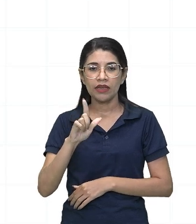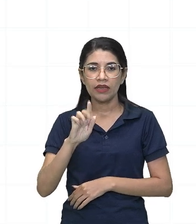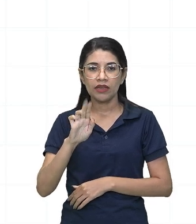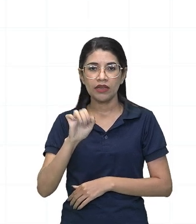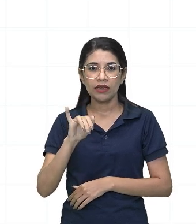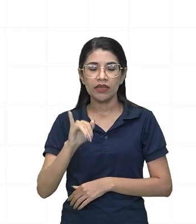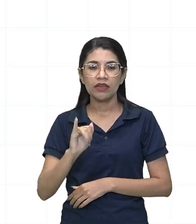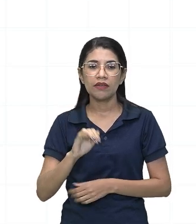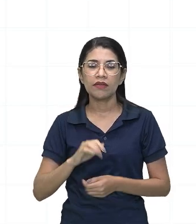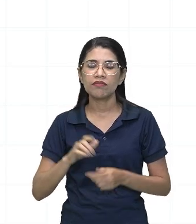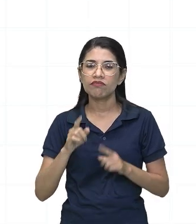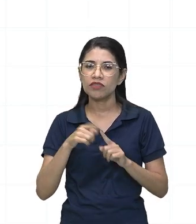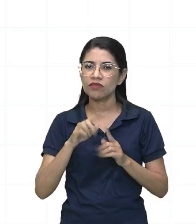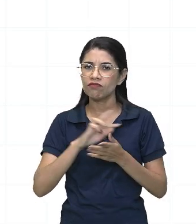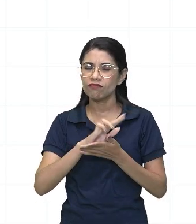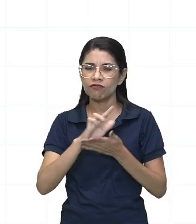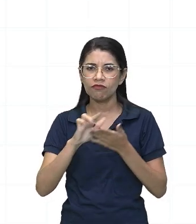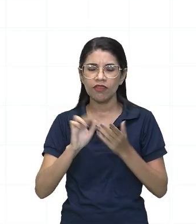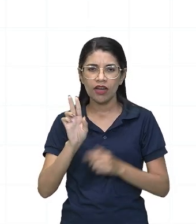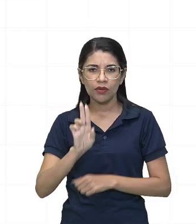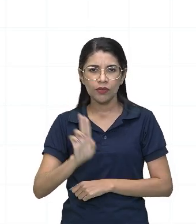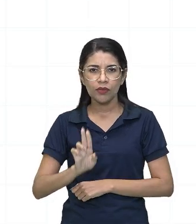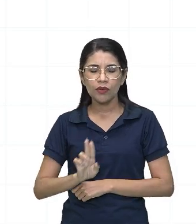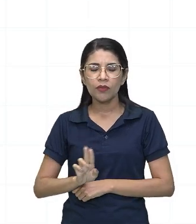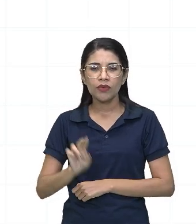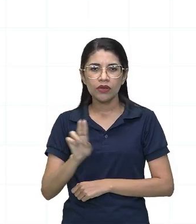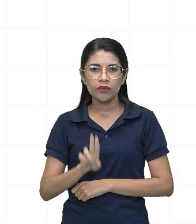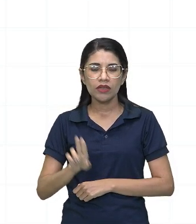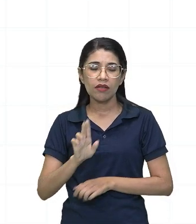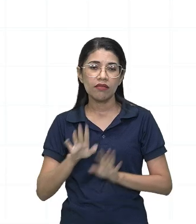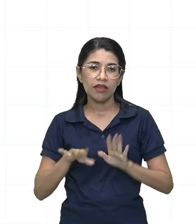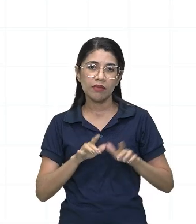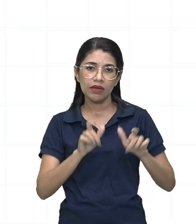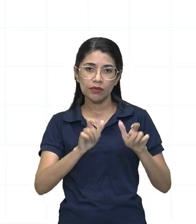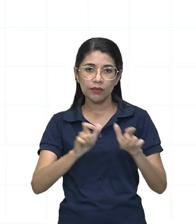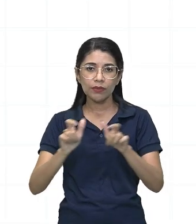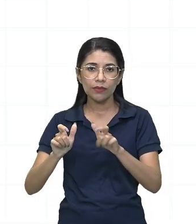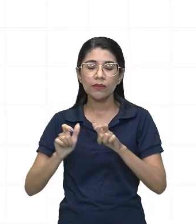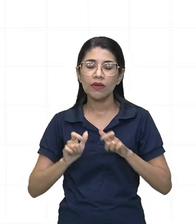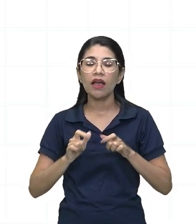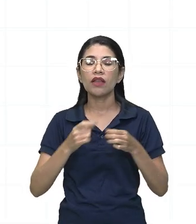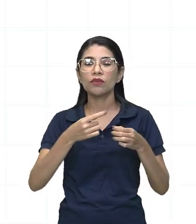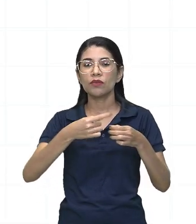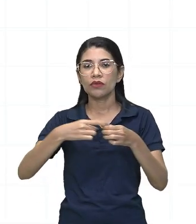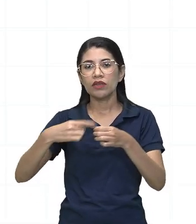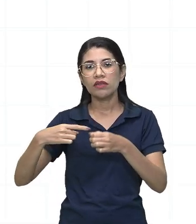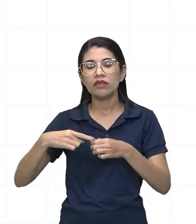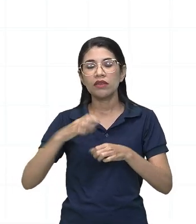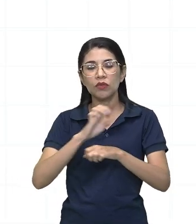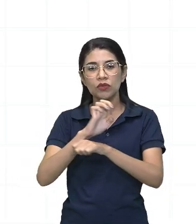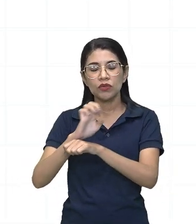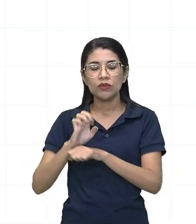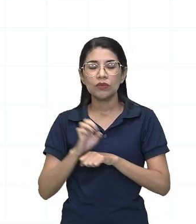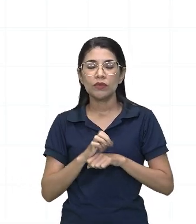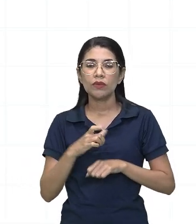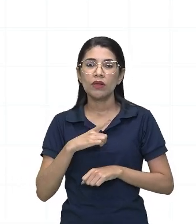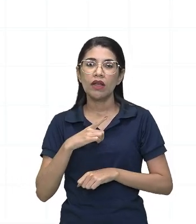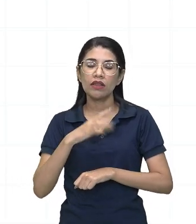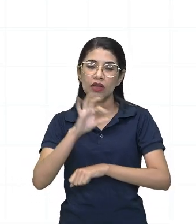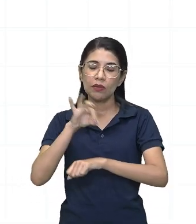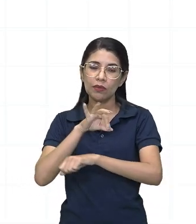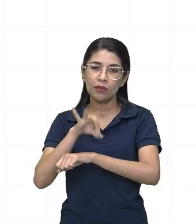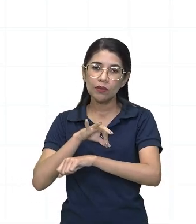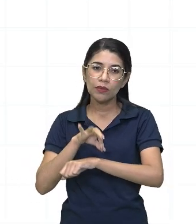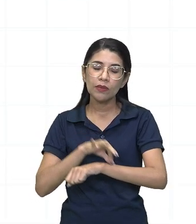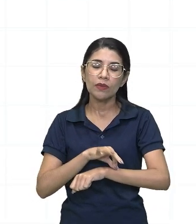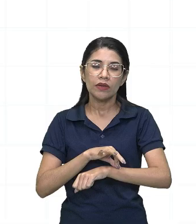anjinho, entre outros, né? Então, dependendo aí da região, nós temos esse mosquito que faz parte do ciclo